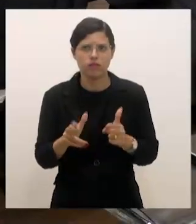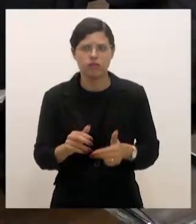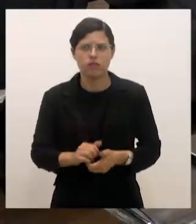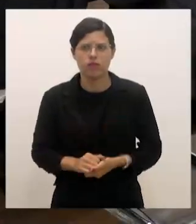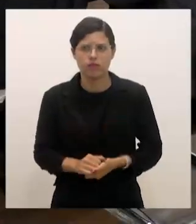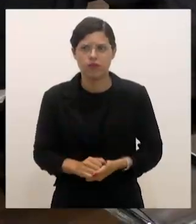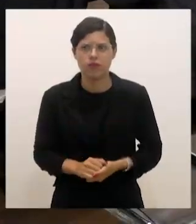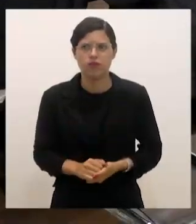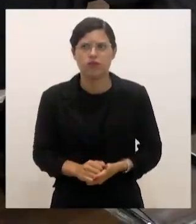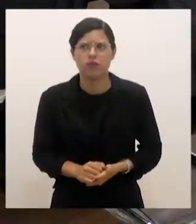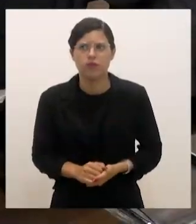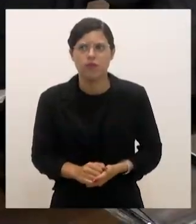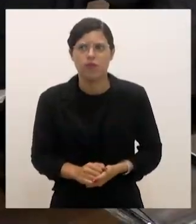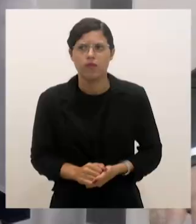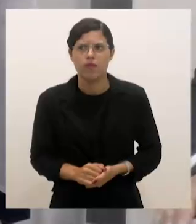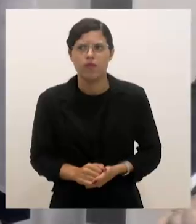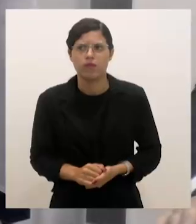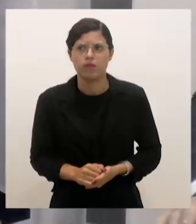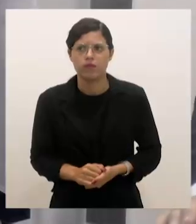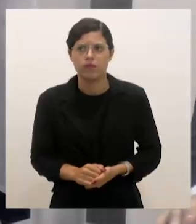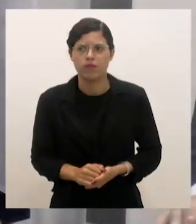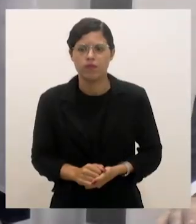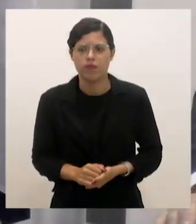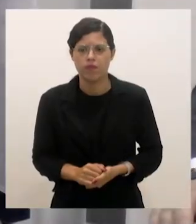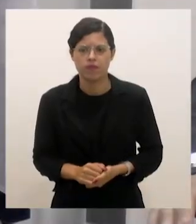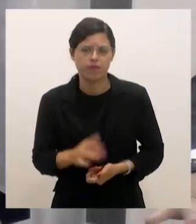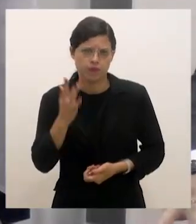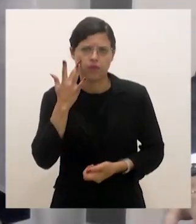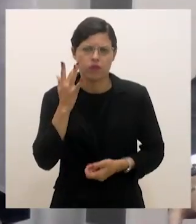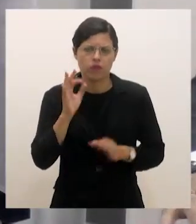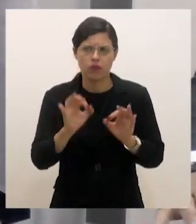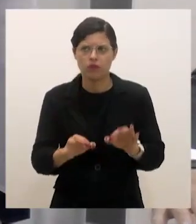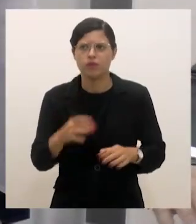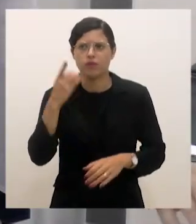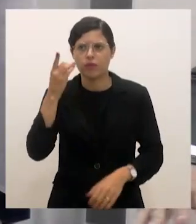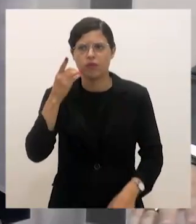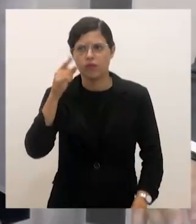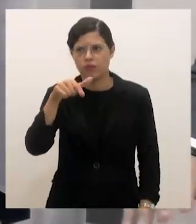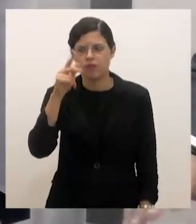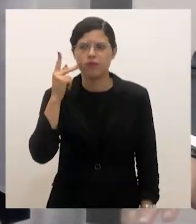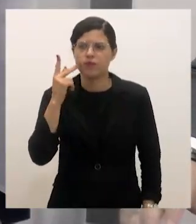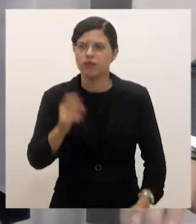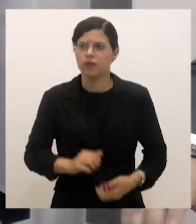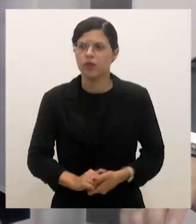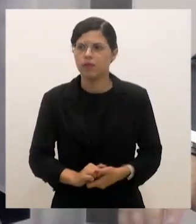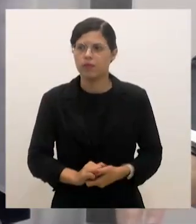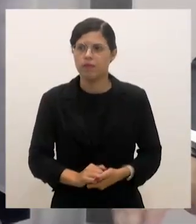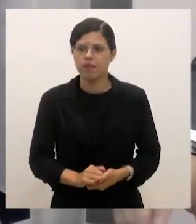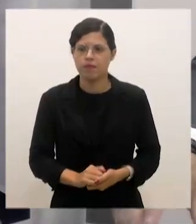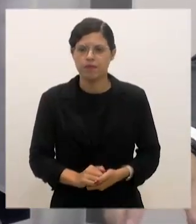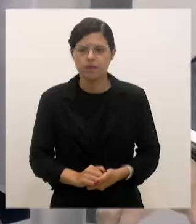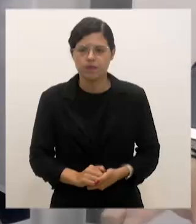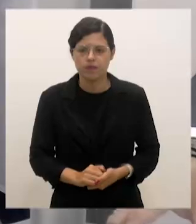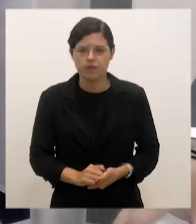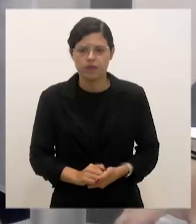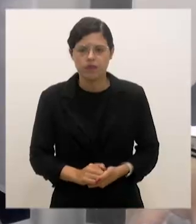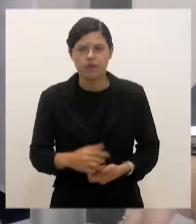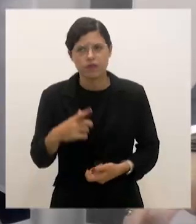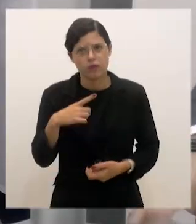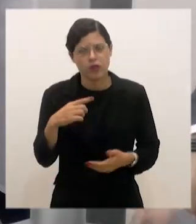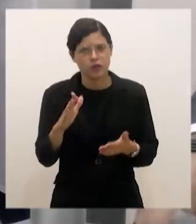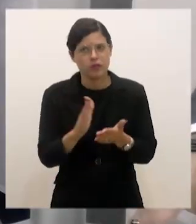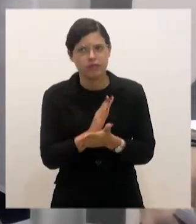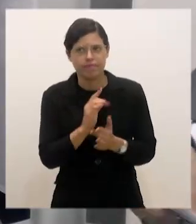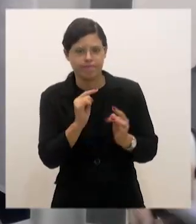se for um caso de uma eventual contestação, acho que não. A forma acho que está correto. Deputado Luiz Paulo. Eu tenho aqui algumas